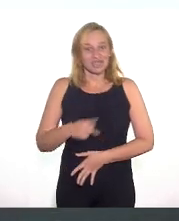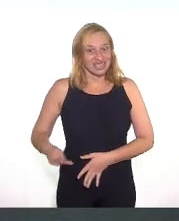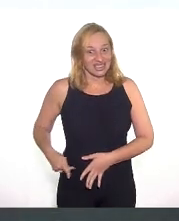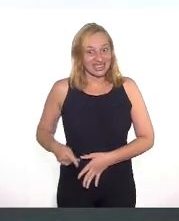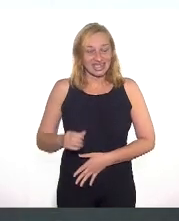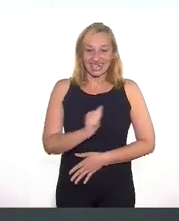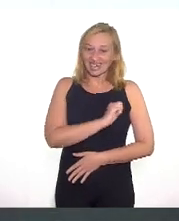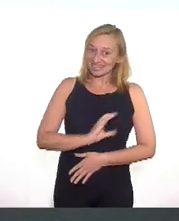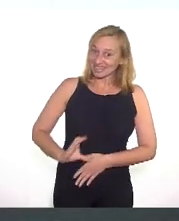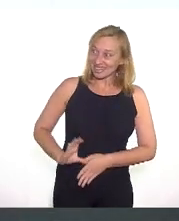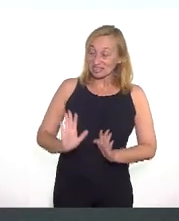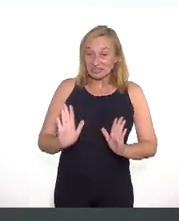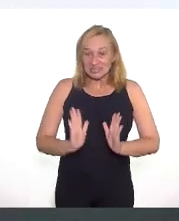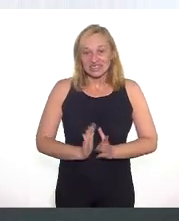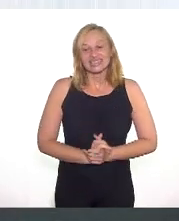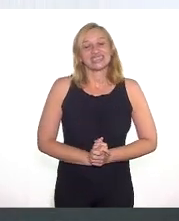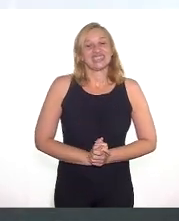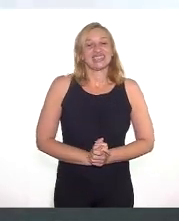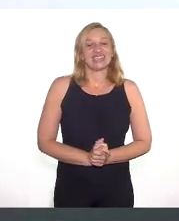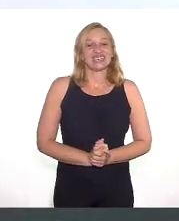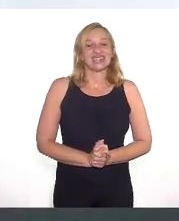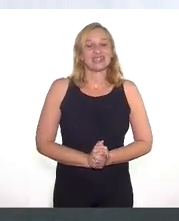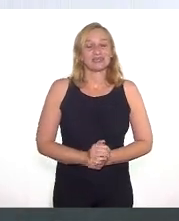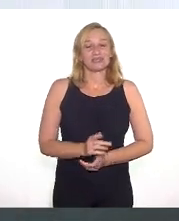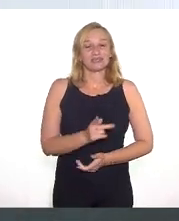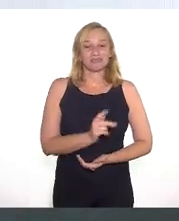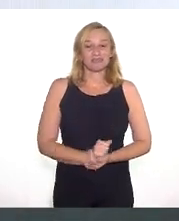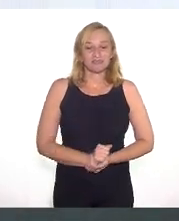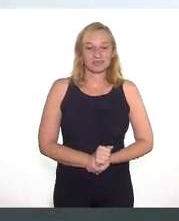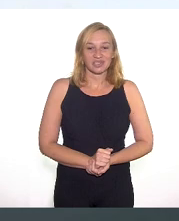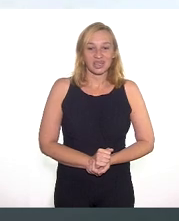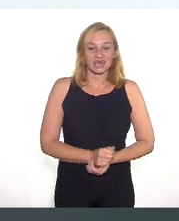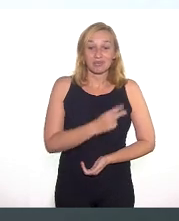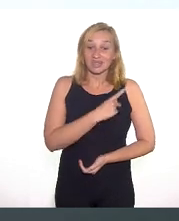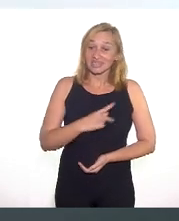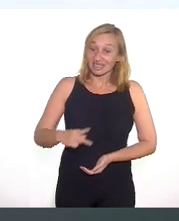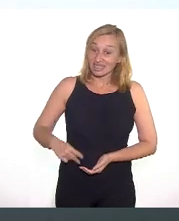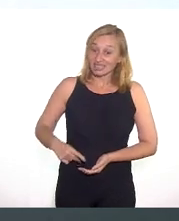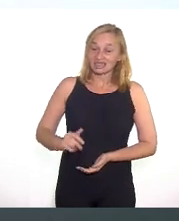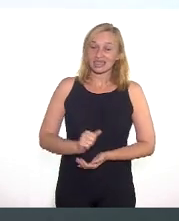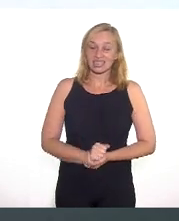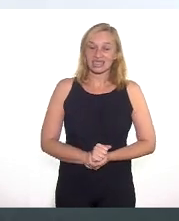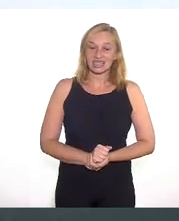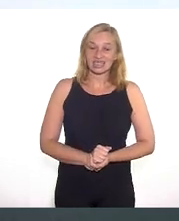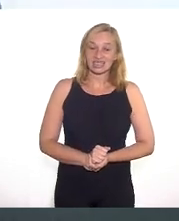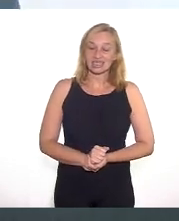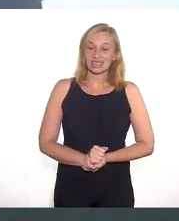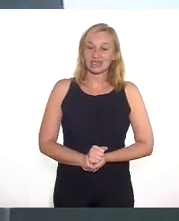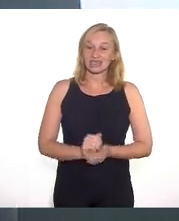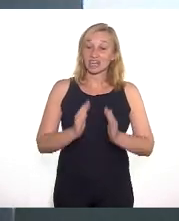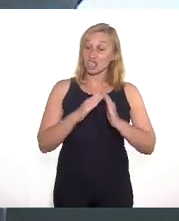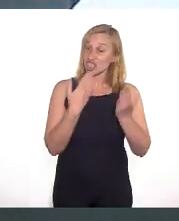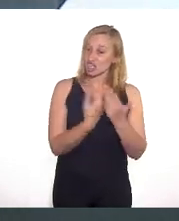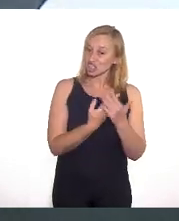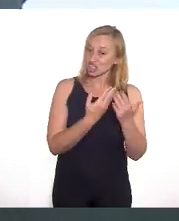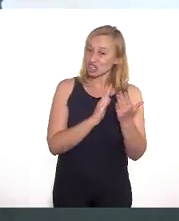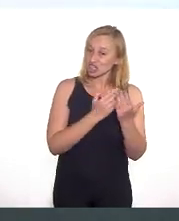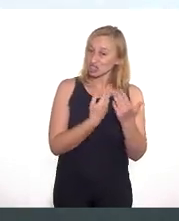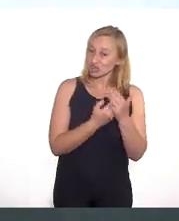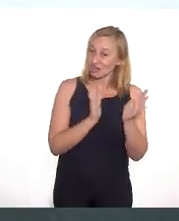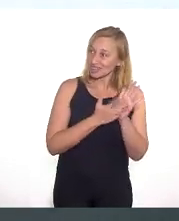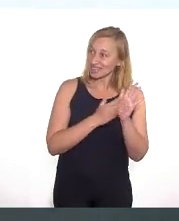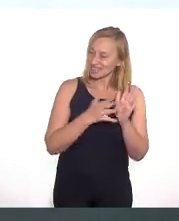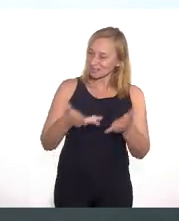Vaz, que é o presidente da nossa querida escola de samba que está nos